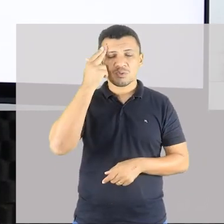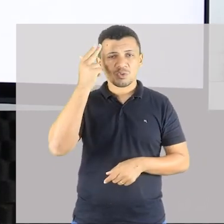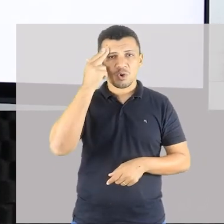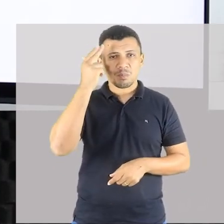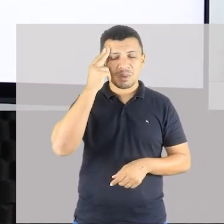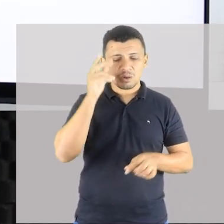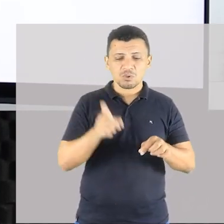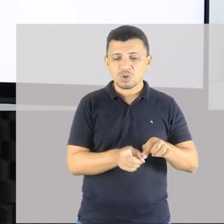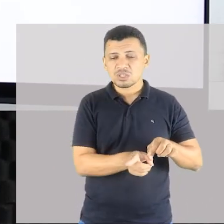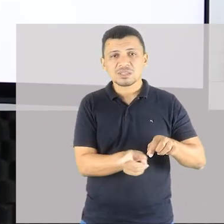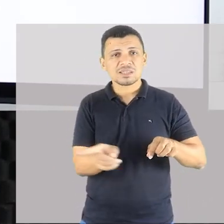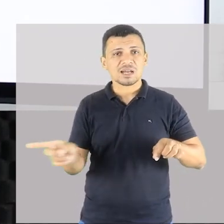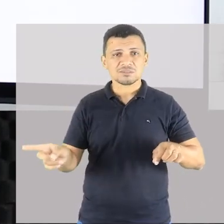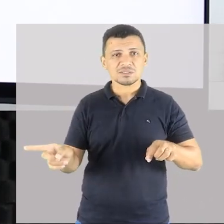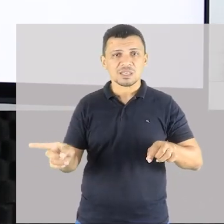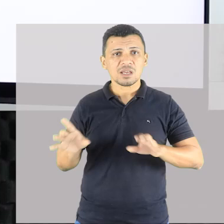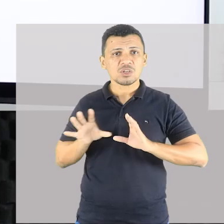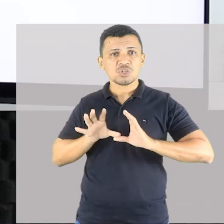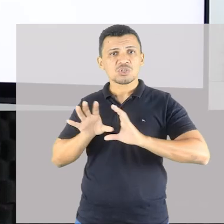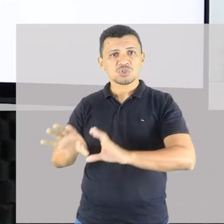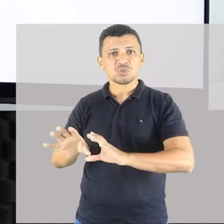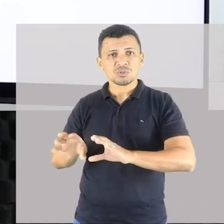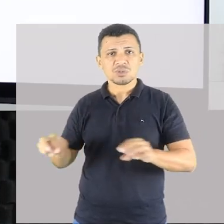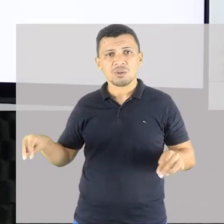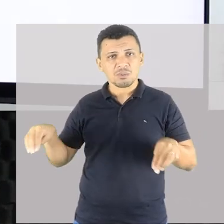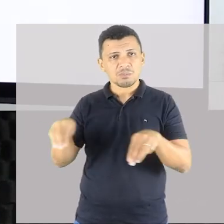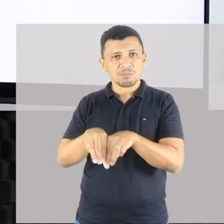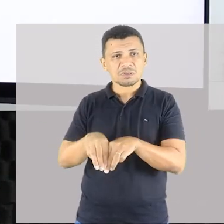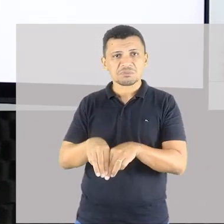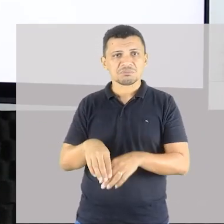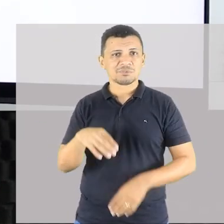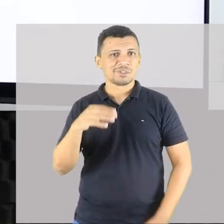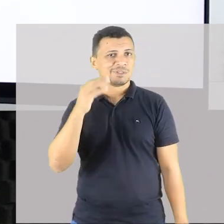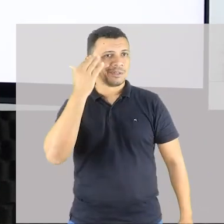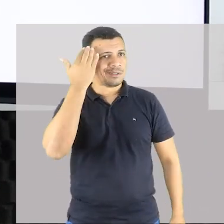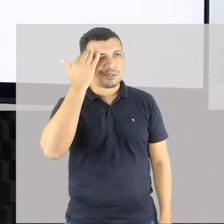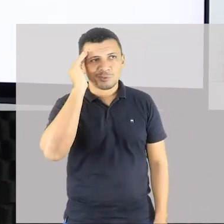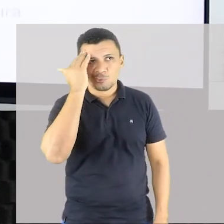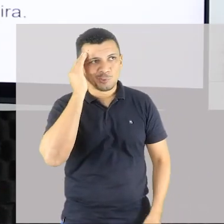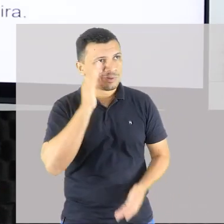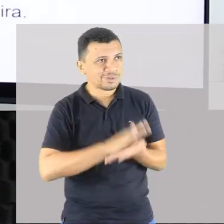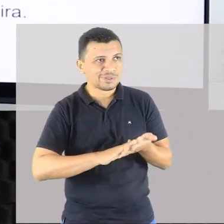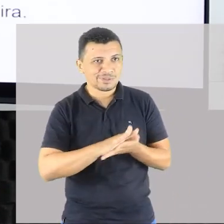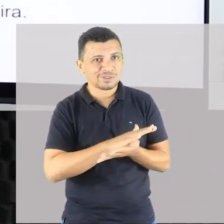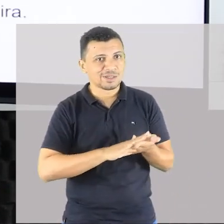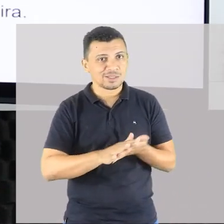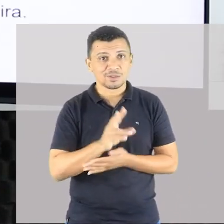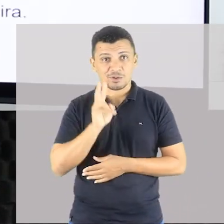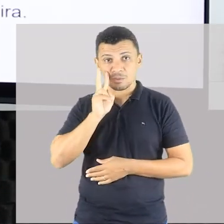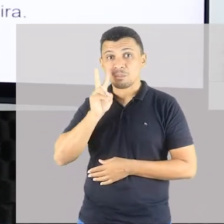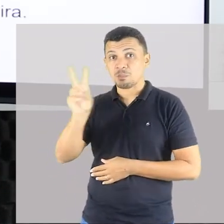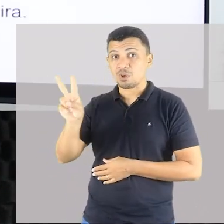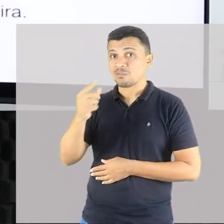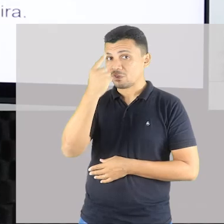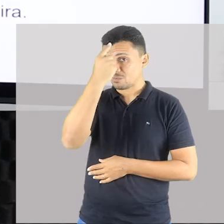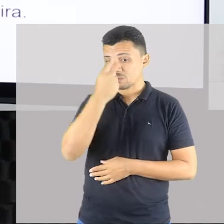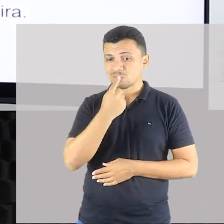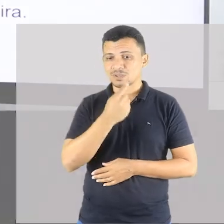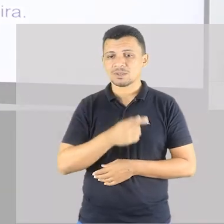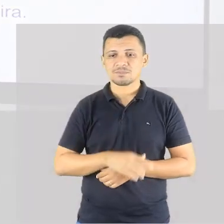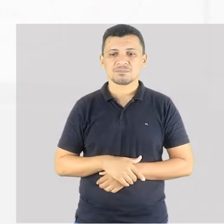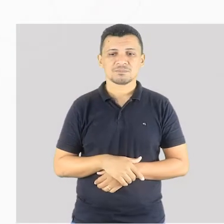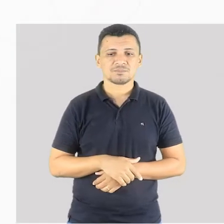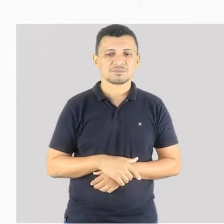da linha de indução magnética, do campo magnético. Joades, não entendi nada. Bora para cá, para a figura. Então, ó,